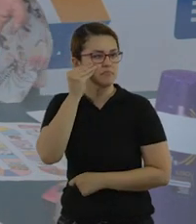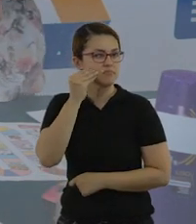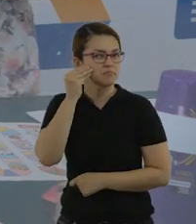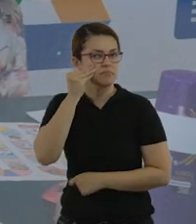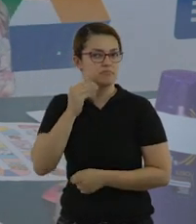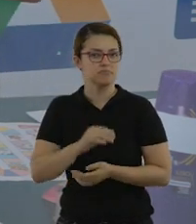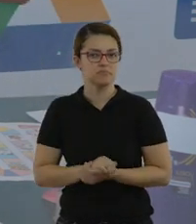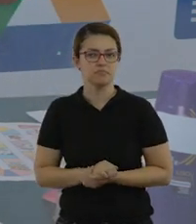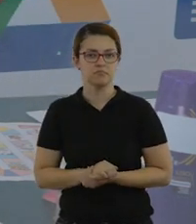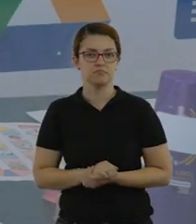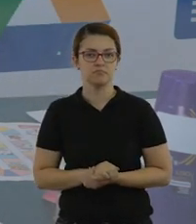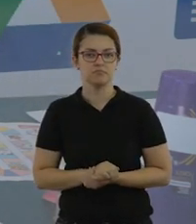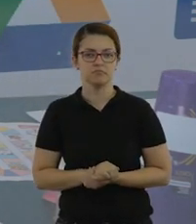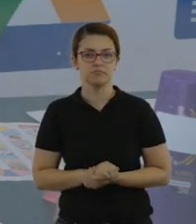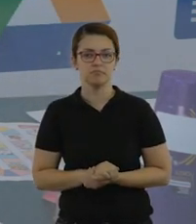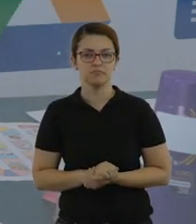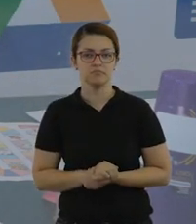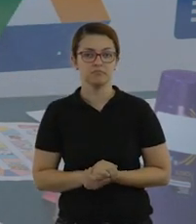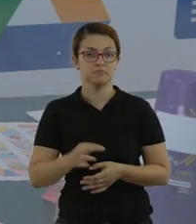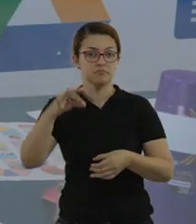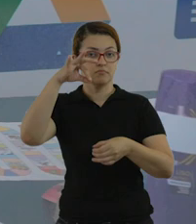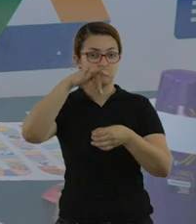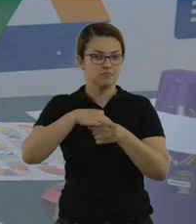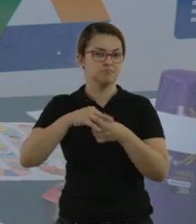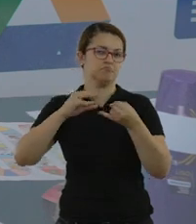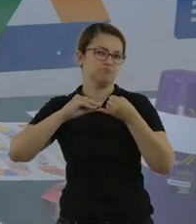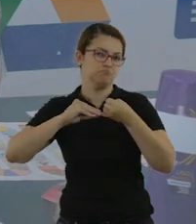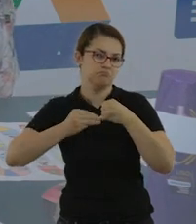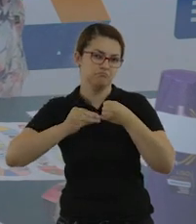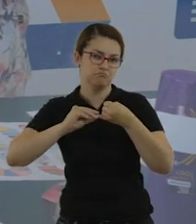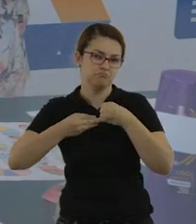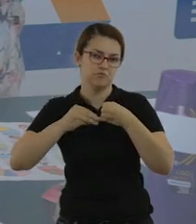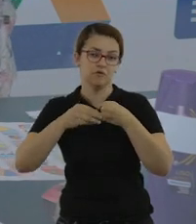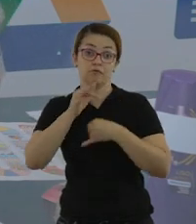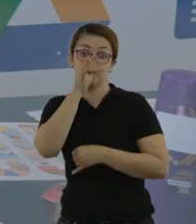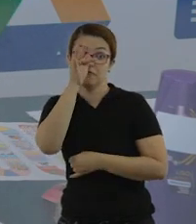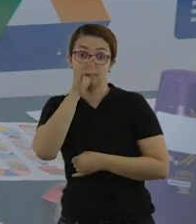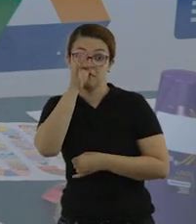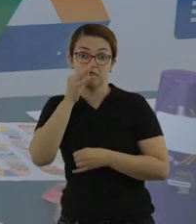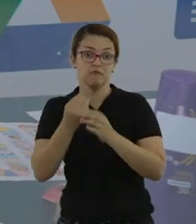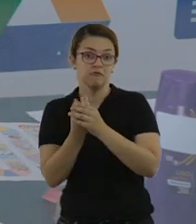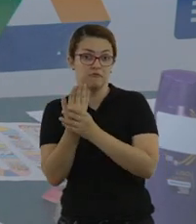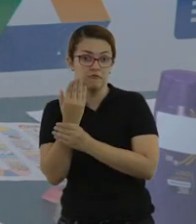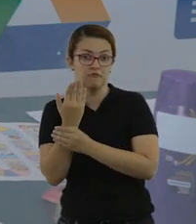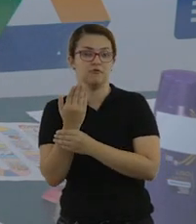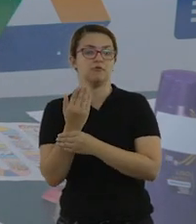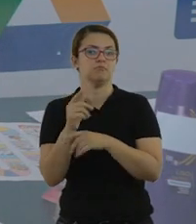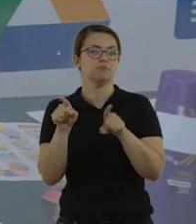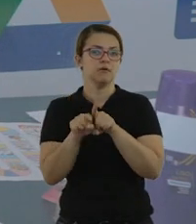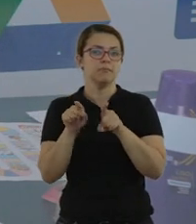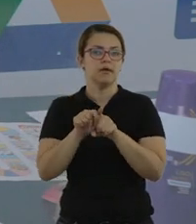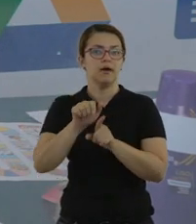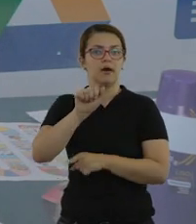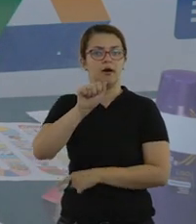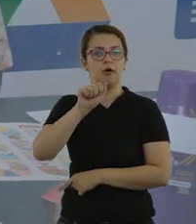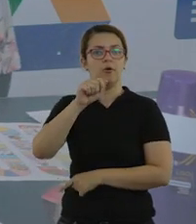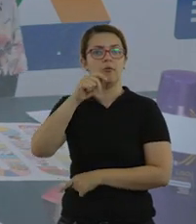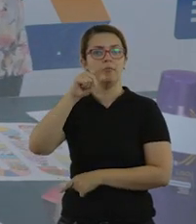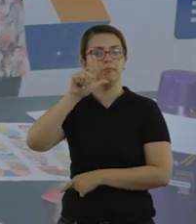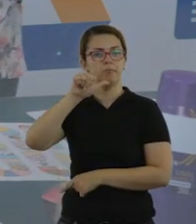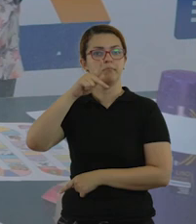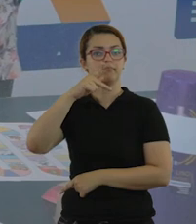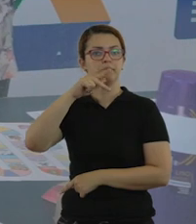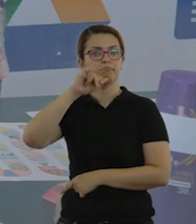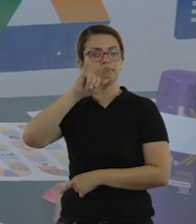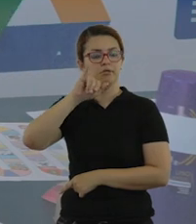tá? Uma atividade que é um experimento para vocês realizarem. Então, como realizar? Plante uma semente. Feijão, girassol, também pode ser